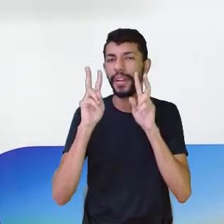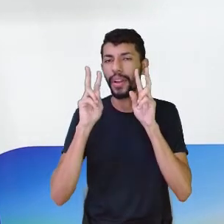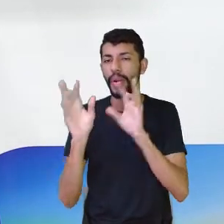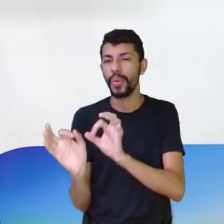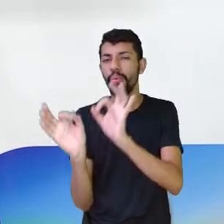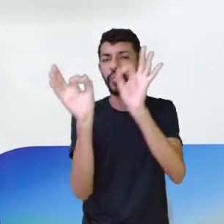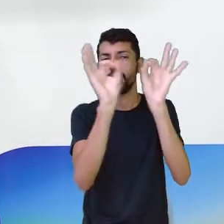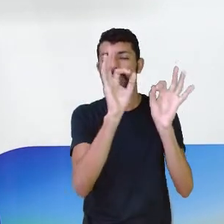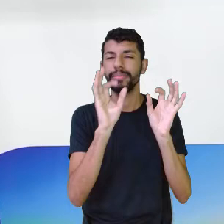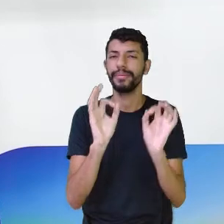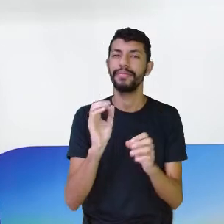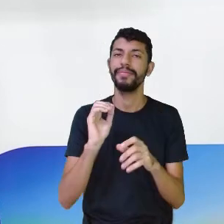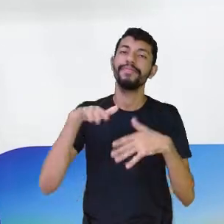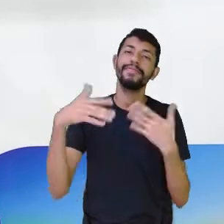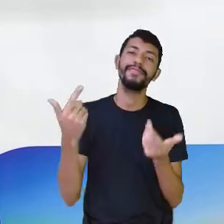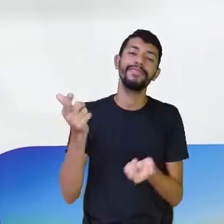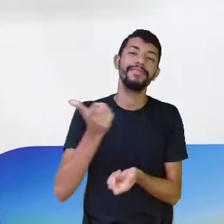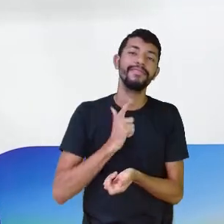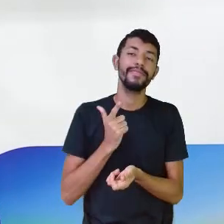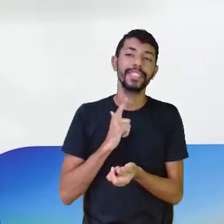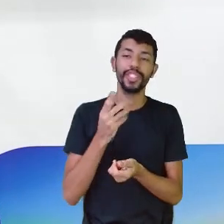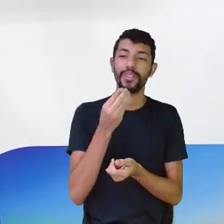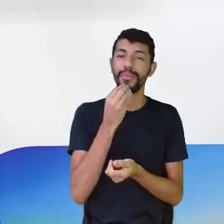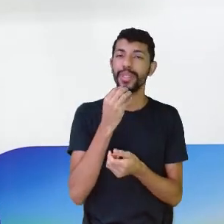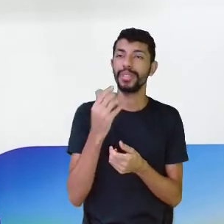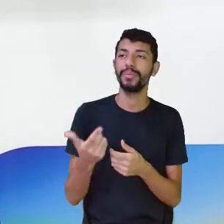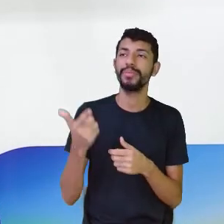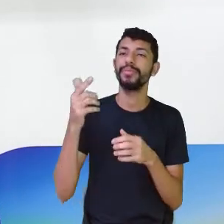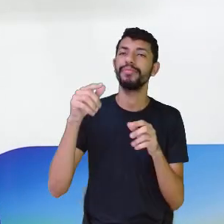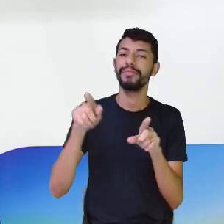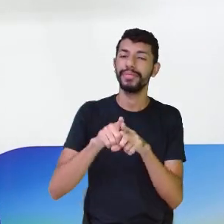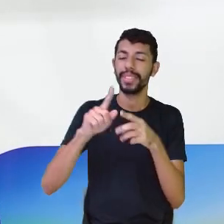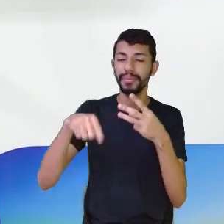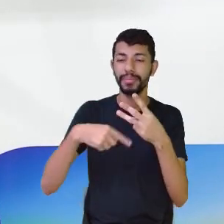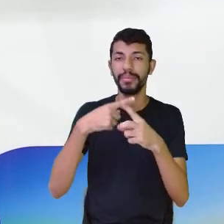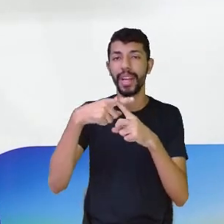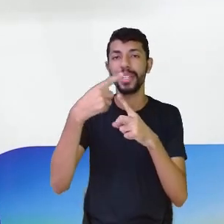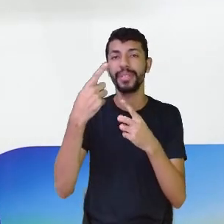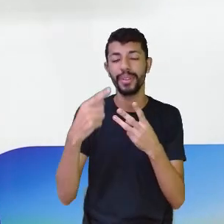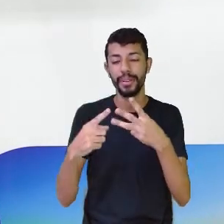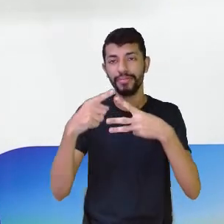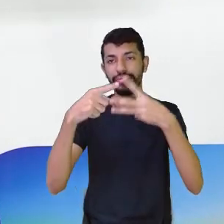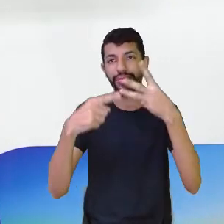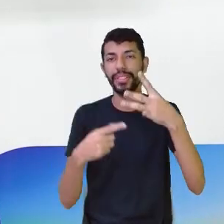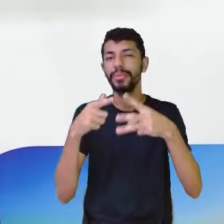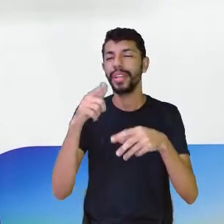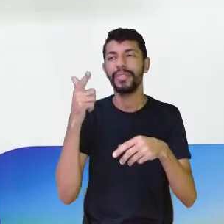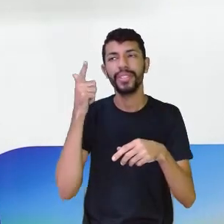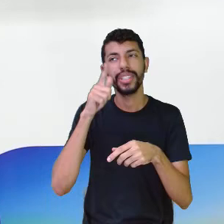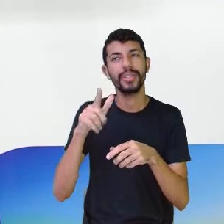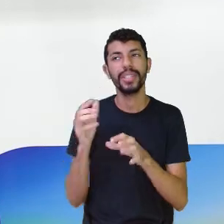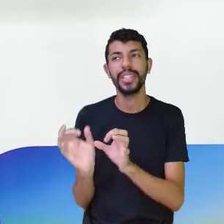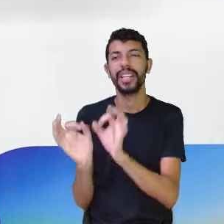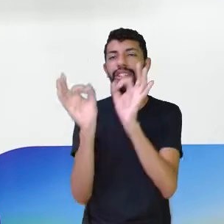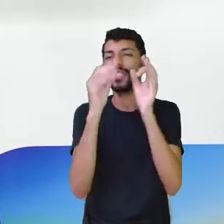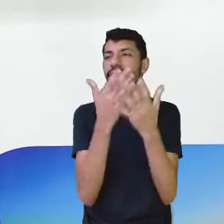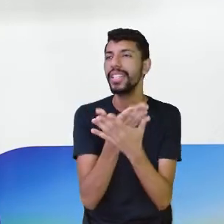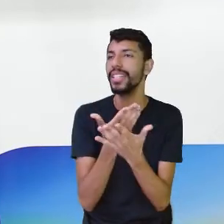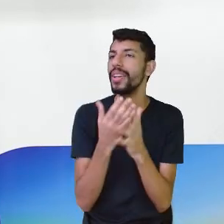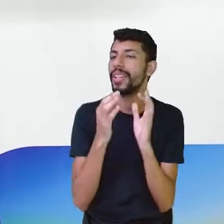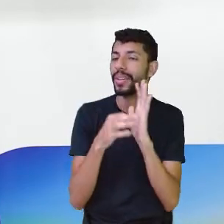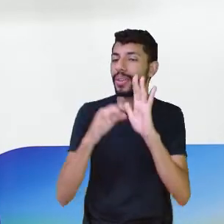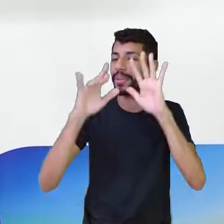Então você tem mais uma opção, acessa o canal Educa Recife para acompanhar aí as aulas, comentar,